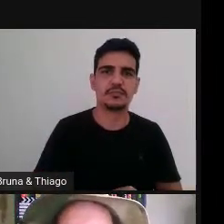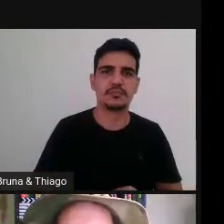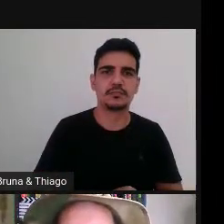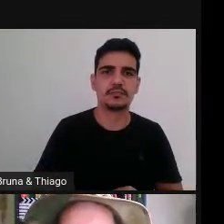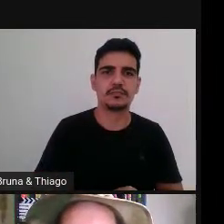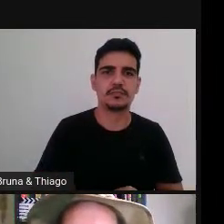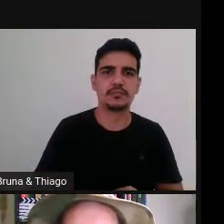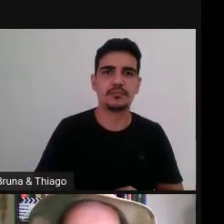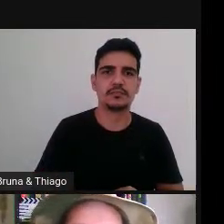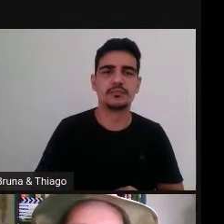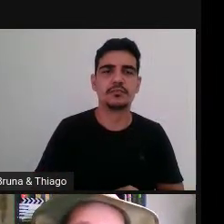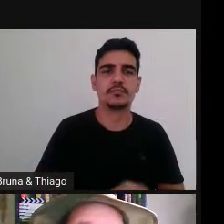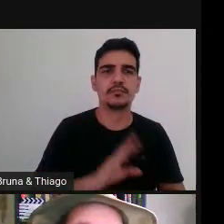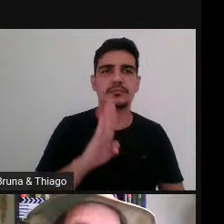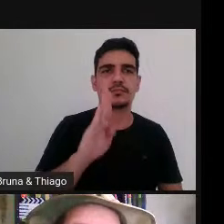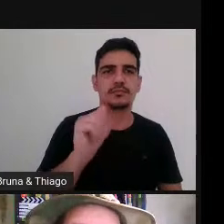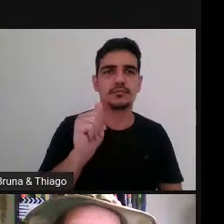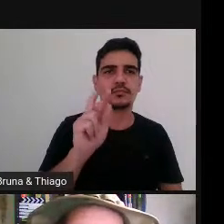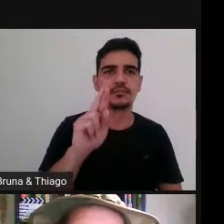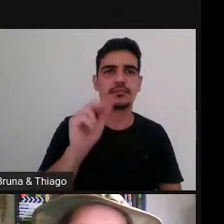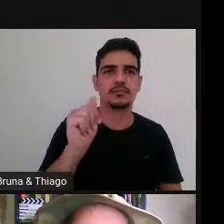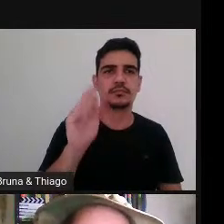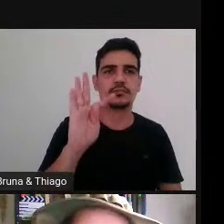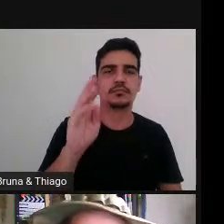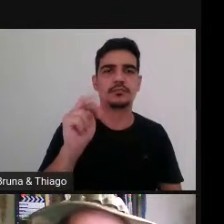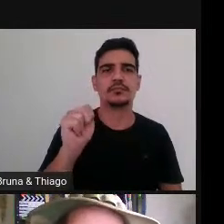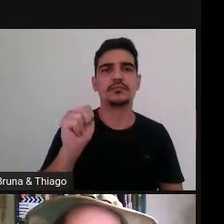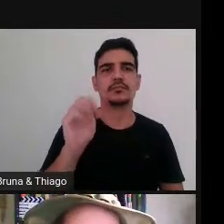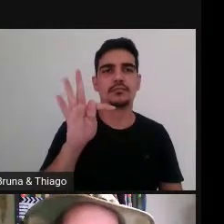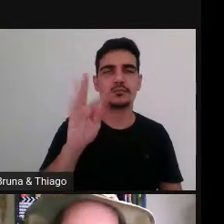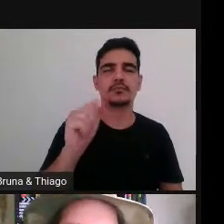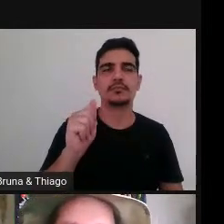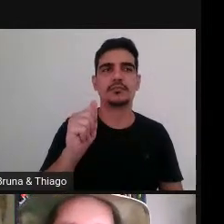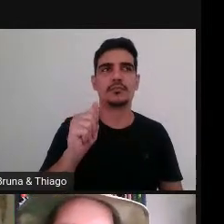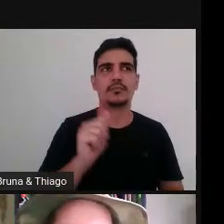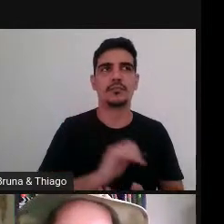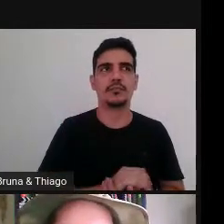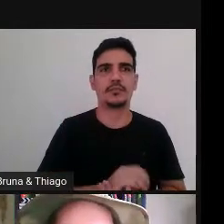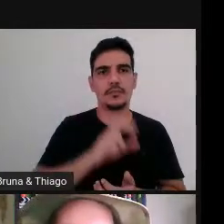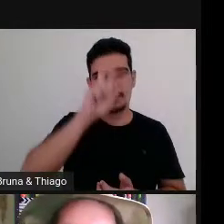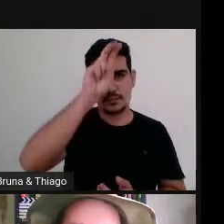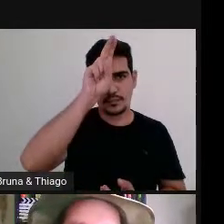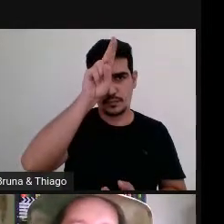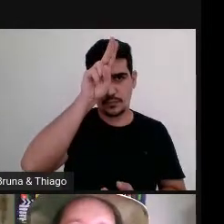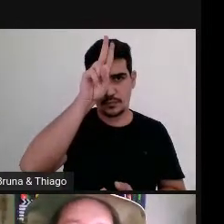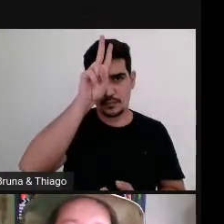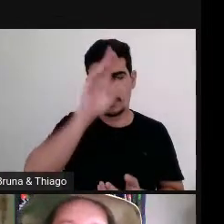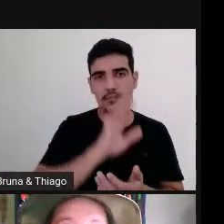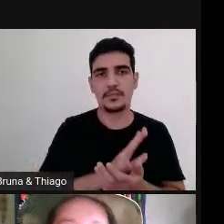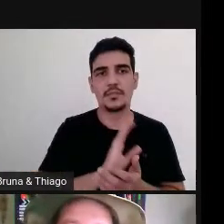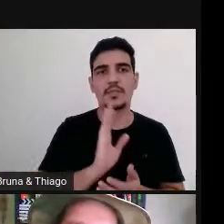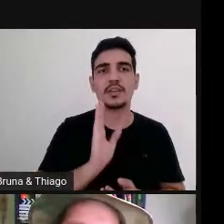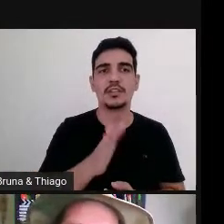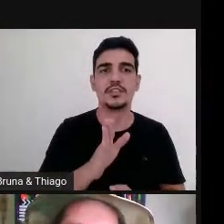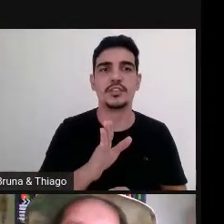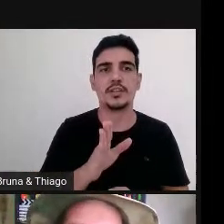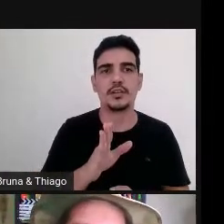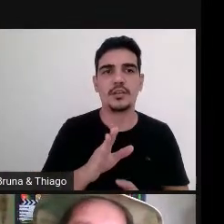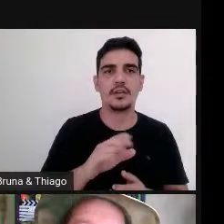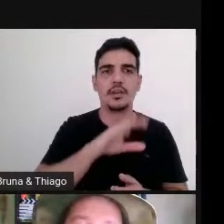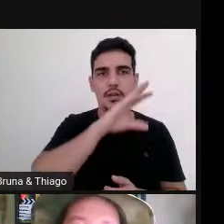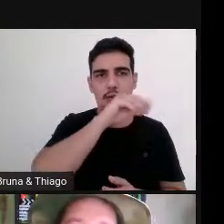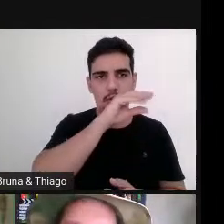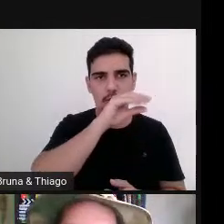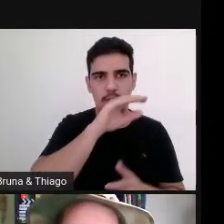quem? De uma aranha e escorpião, né? Um pássaro. As jararacas, né, das ilhas de